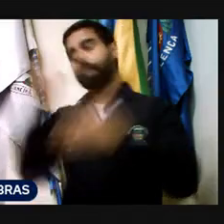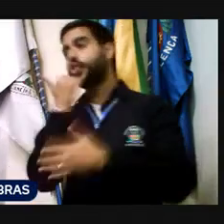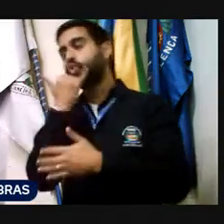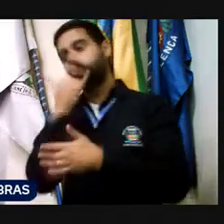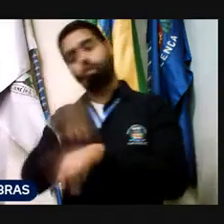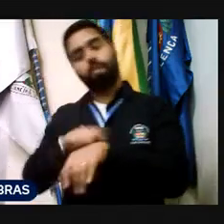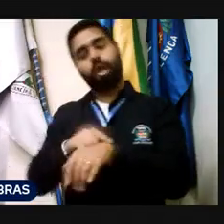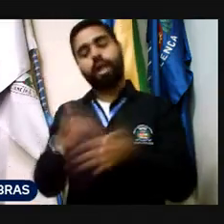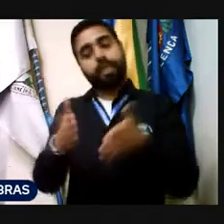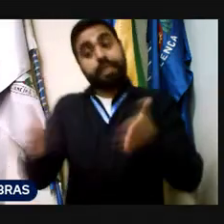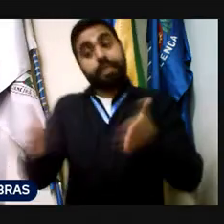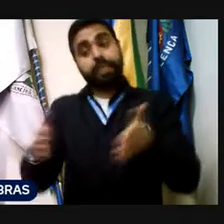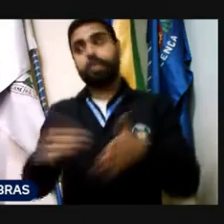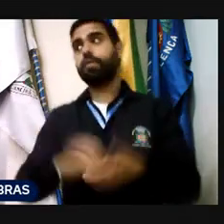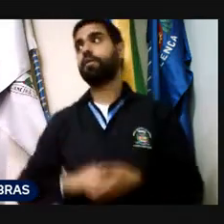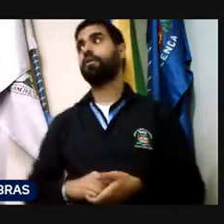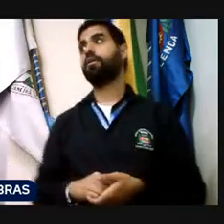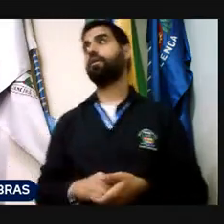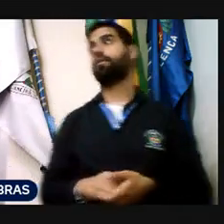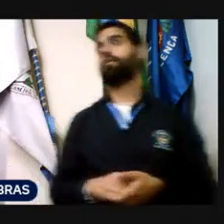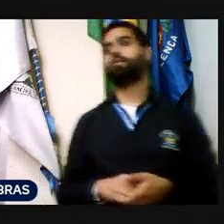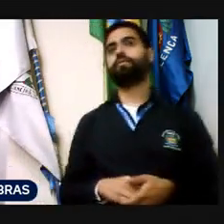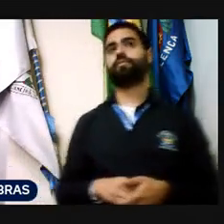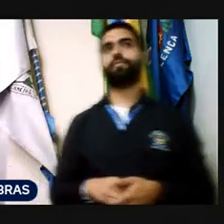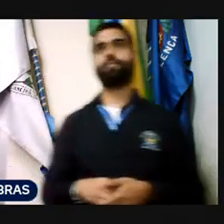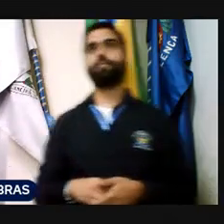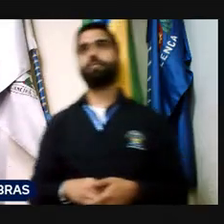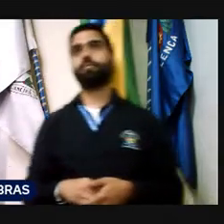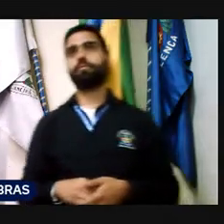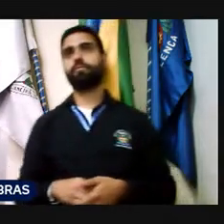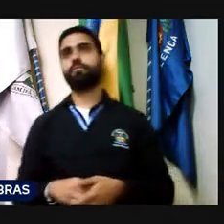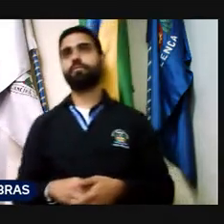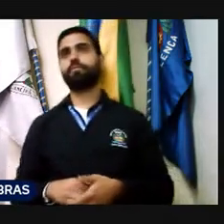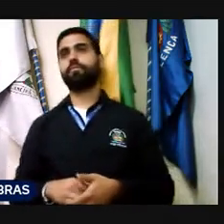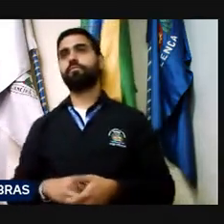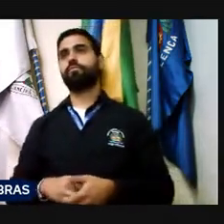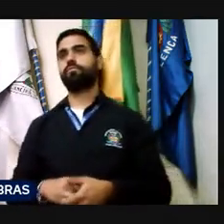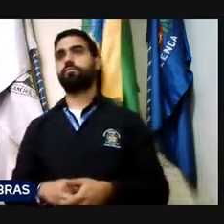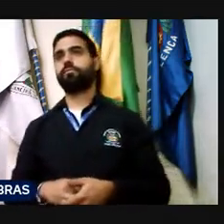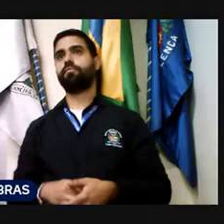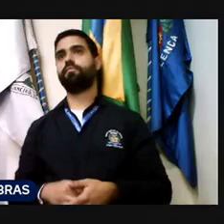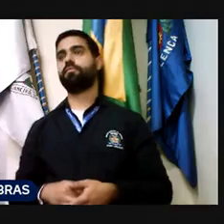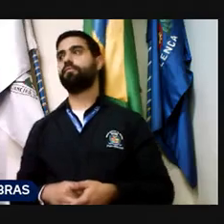desculpa exceder no prazo aí. Sem problema. Vereador Eduardo Ávila.